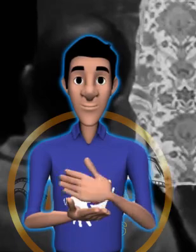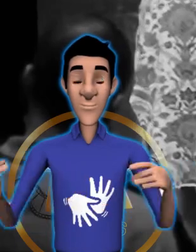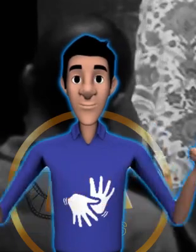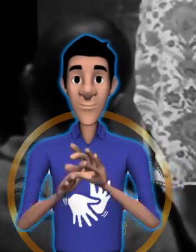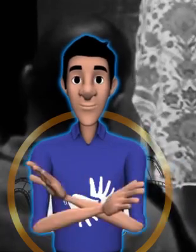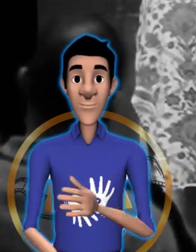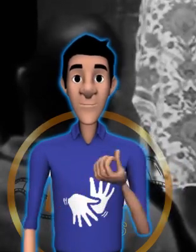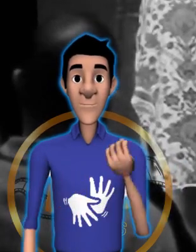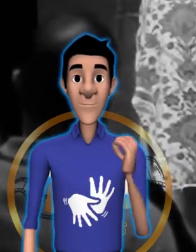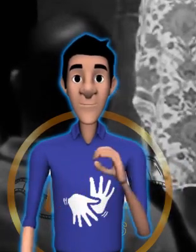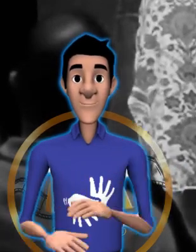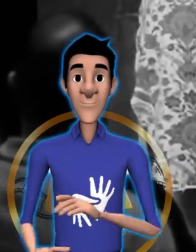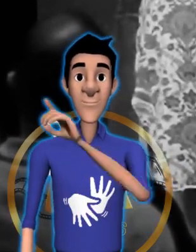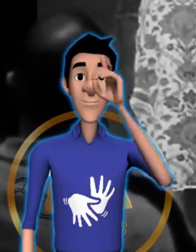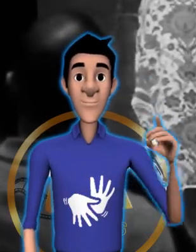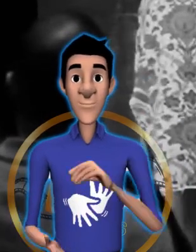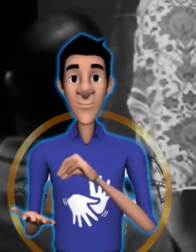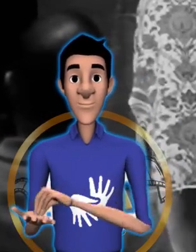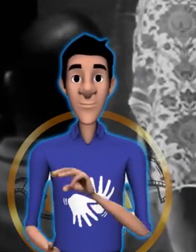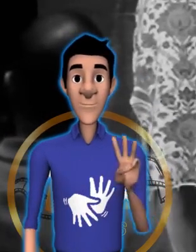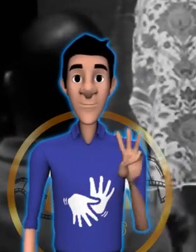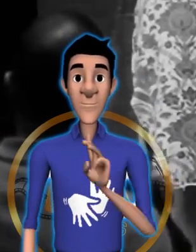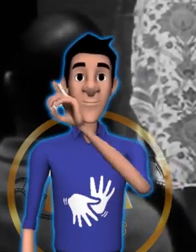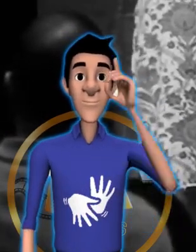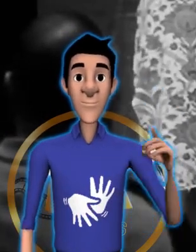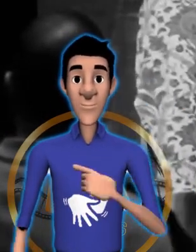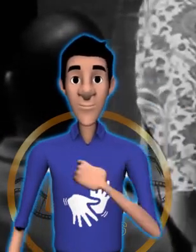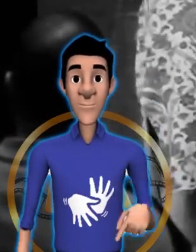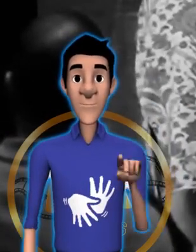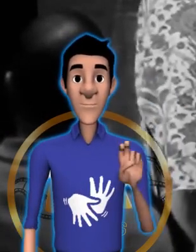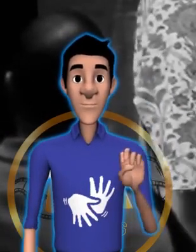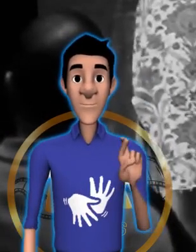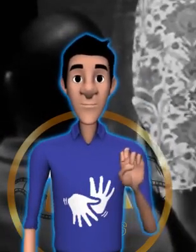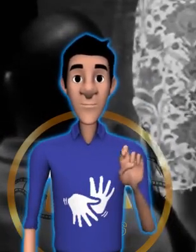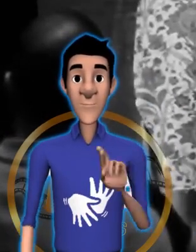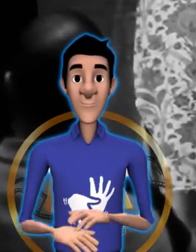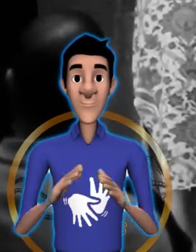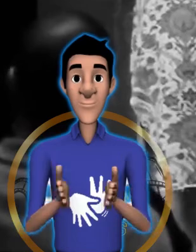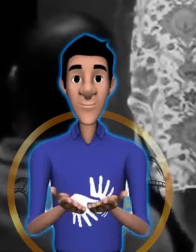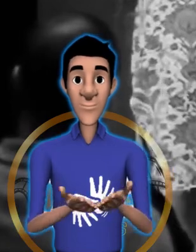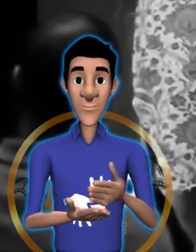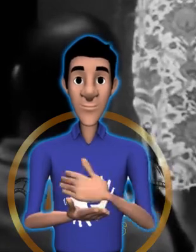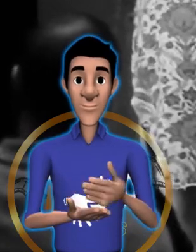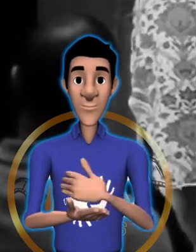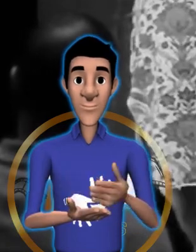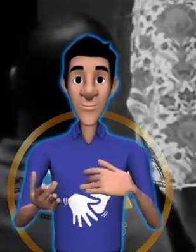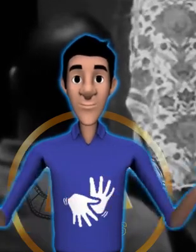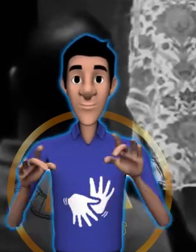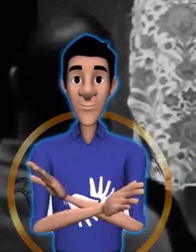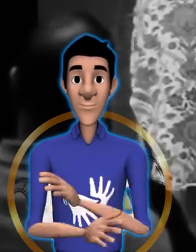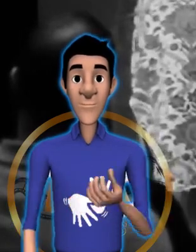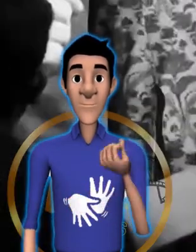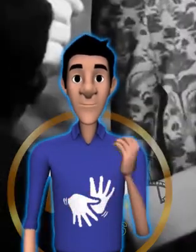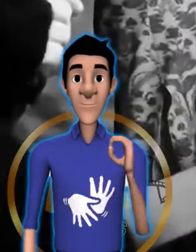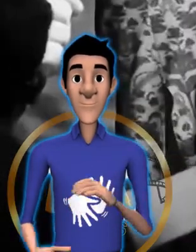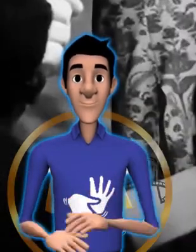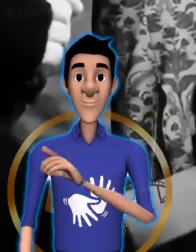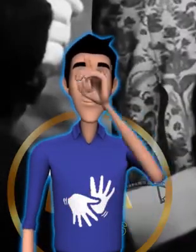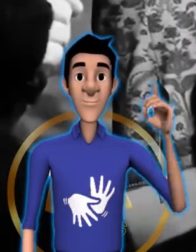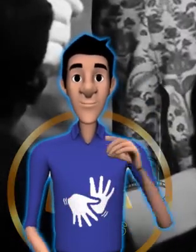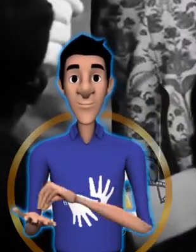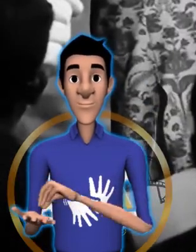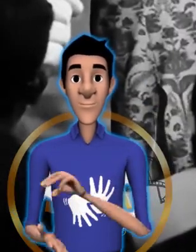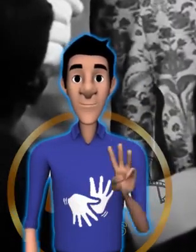é ninguém. É aquilo que fala dentro do seu coração. E às vezes, como você, que eu jamais, eu sempre gostei de número, nunca gostei de